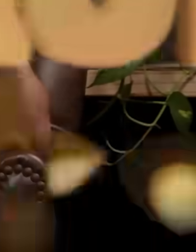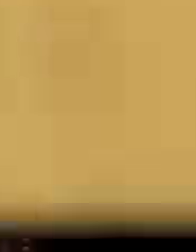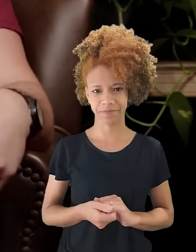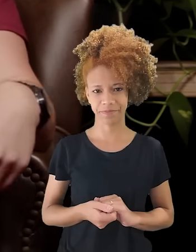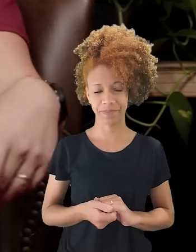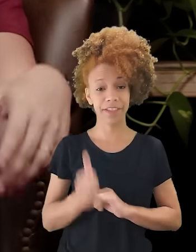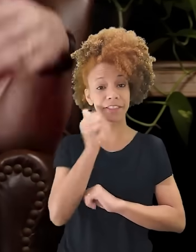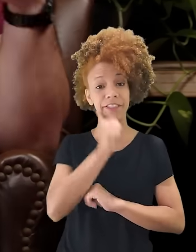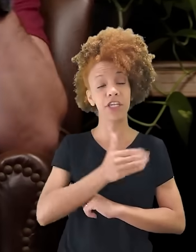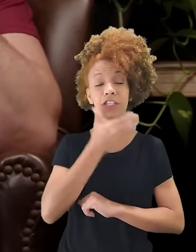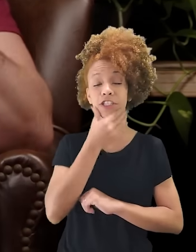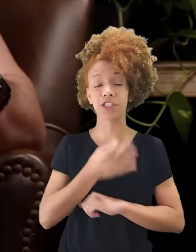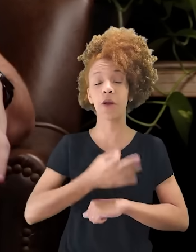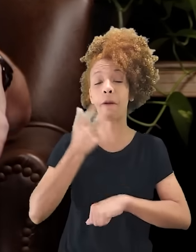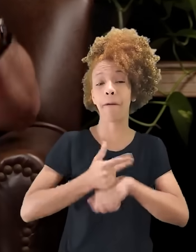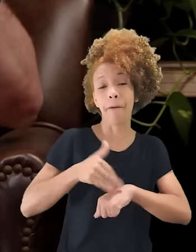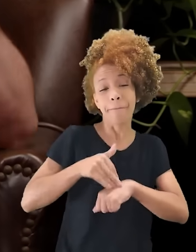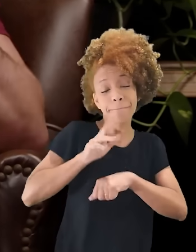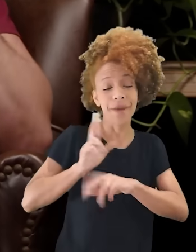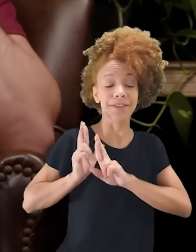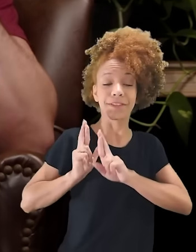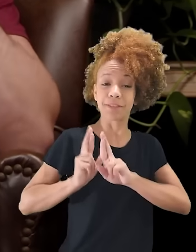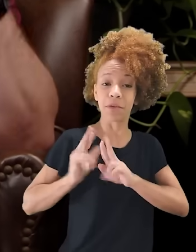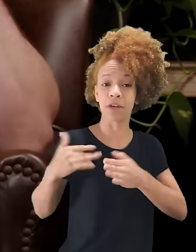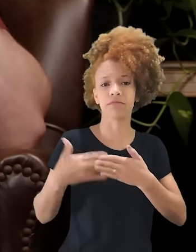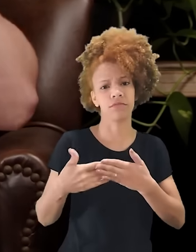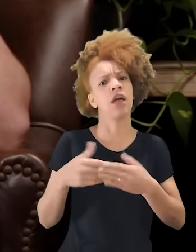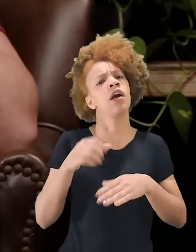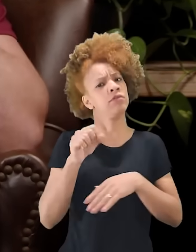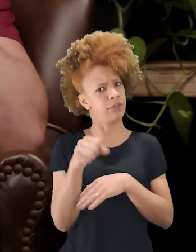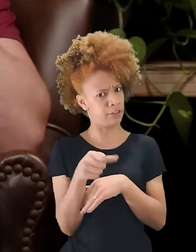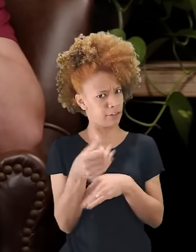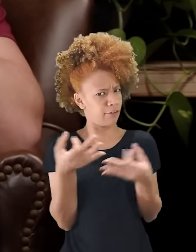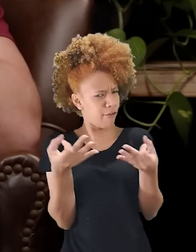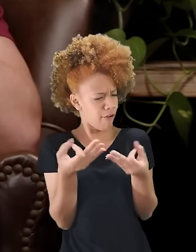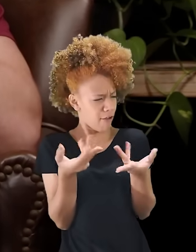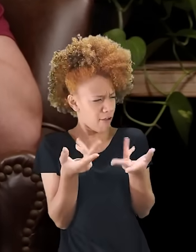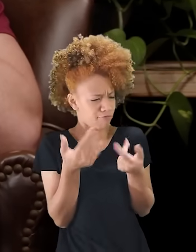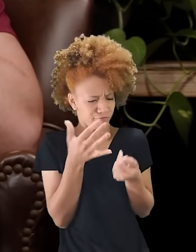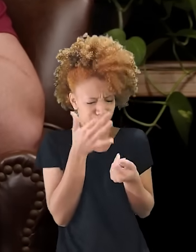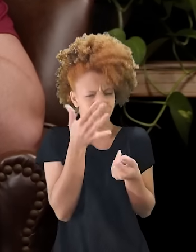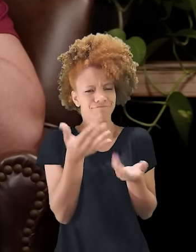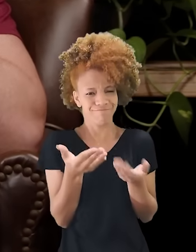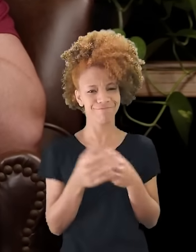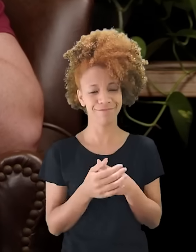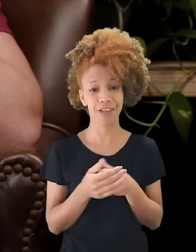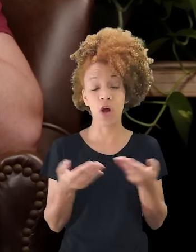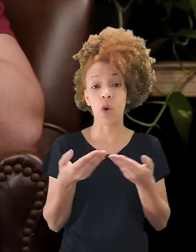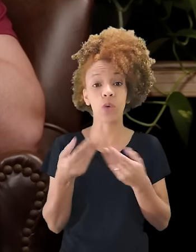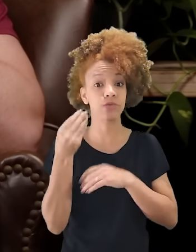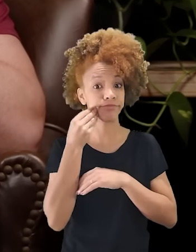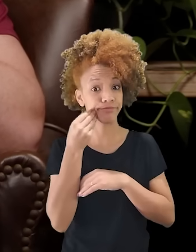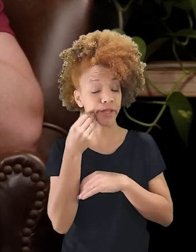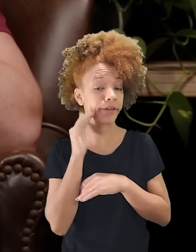aqui senhoras e senhores Esse é um dos achismos mais esperados agora mais elegantes de todos os tempos hoje a gente vai tentar